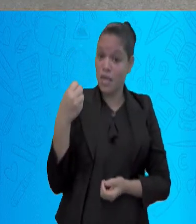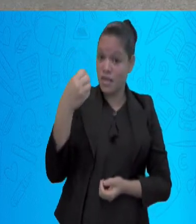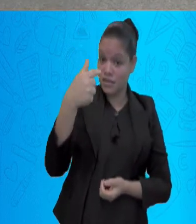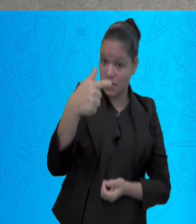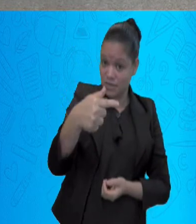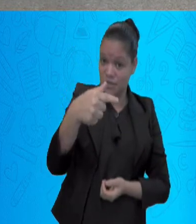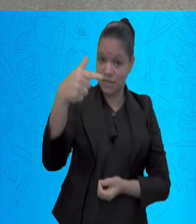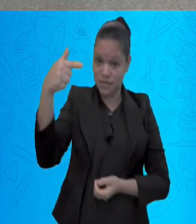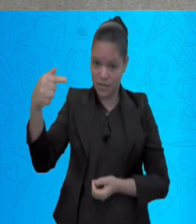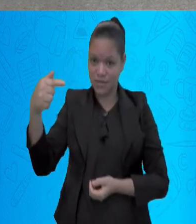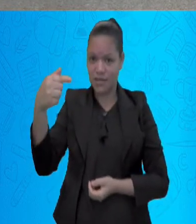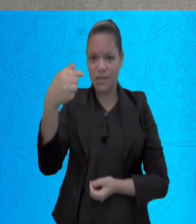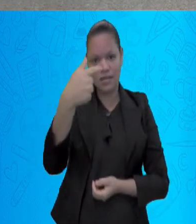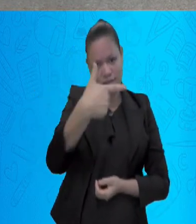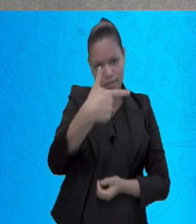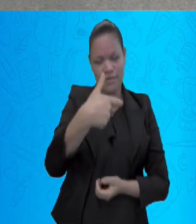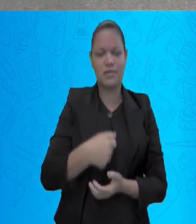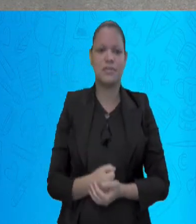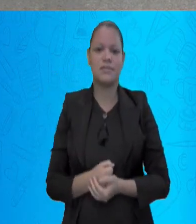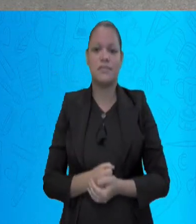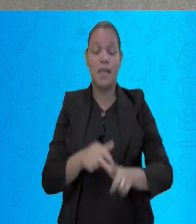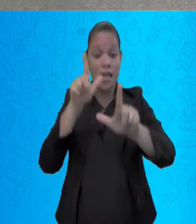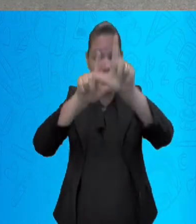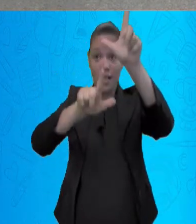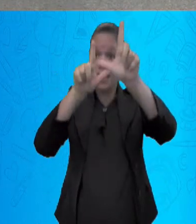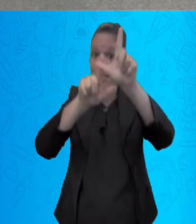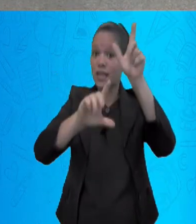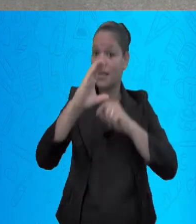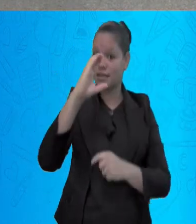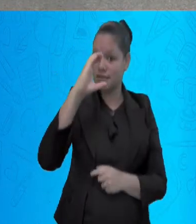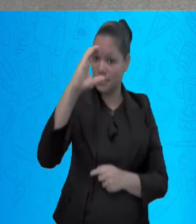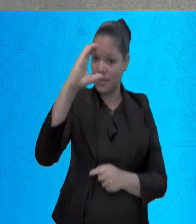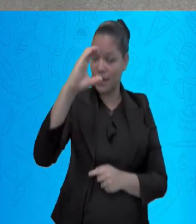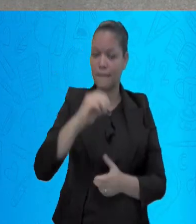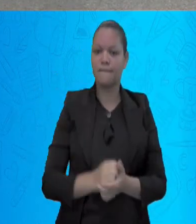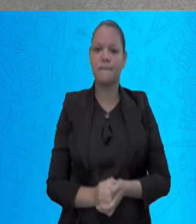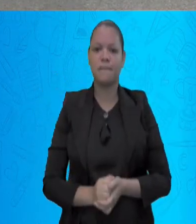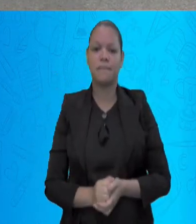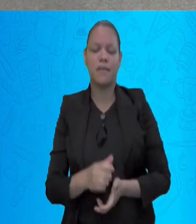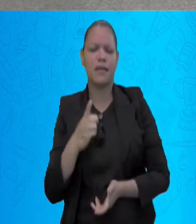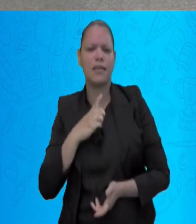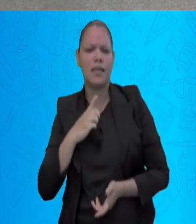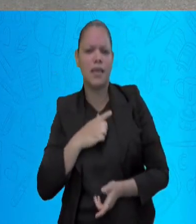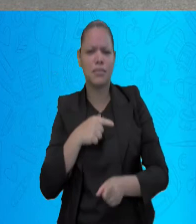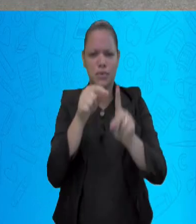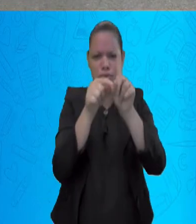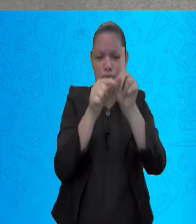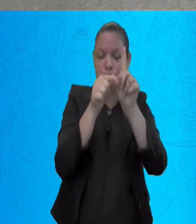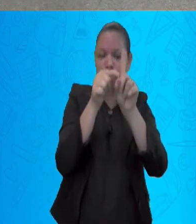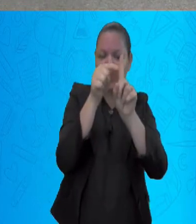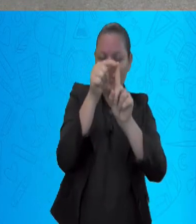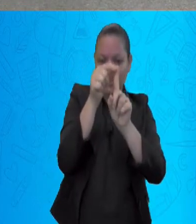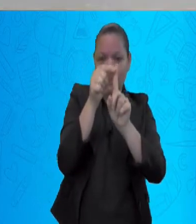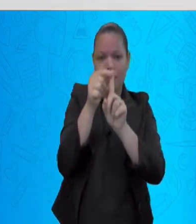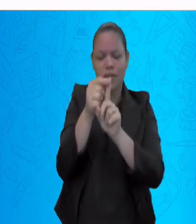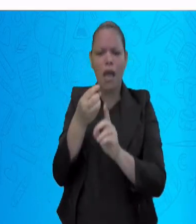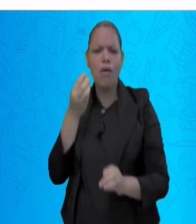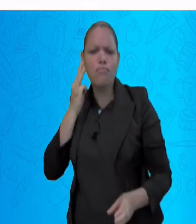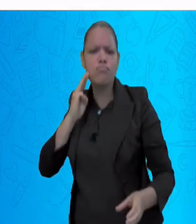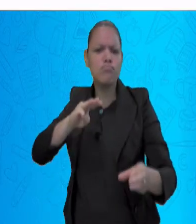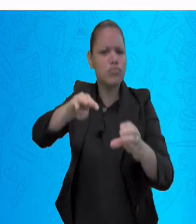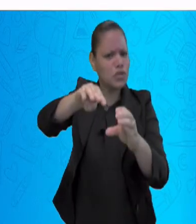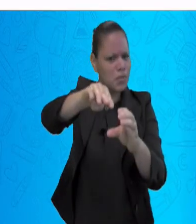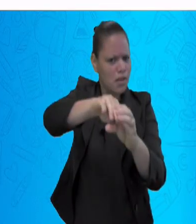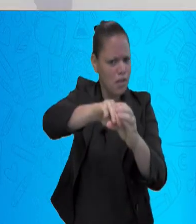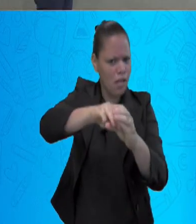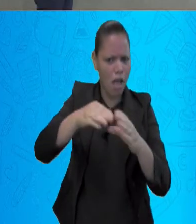772. Vamos agora para a letra C. Temos aqui unidade de milhar, representada no cubo, temos